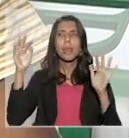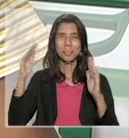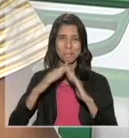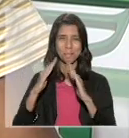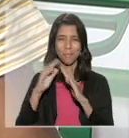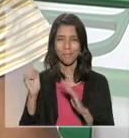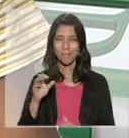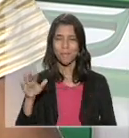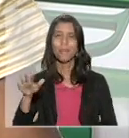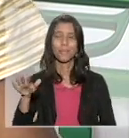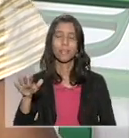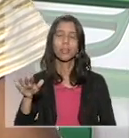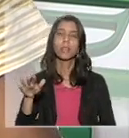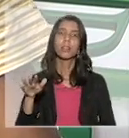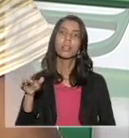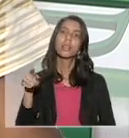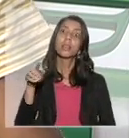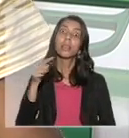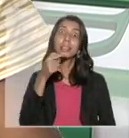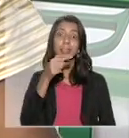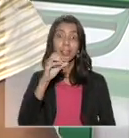da favela. E